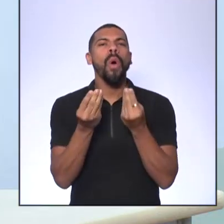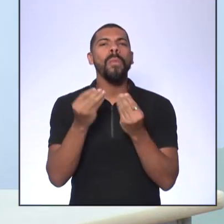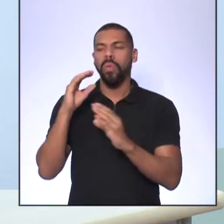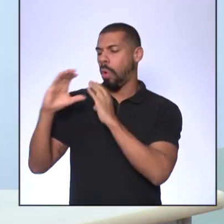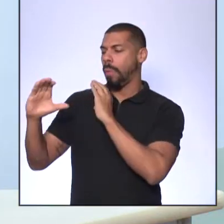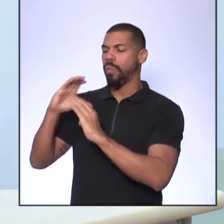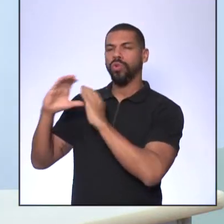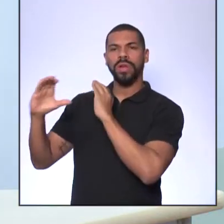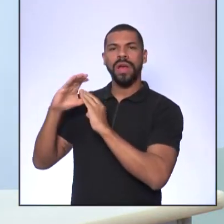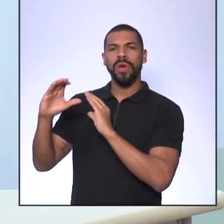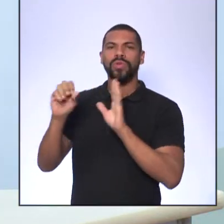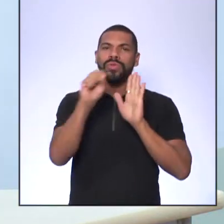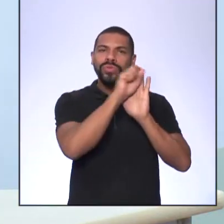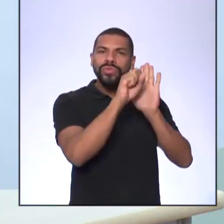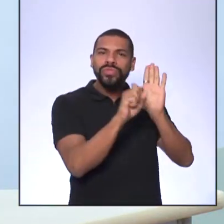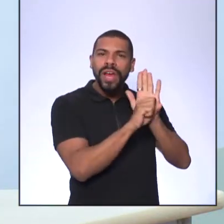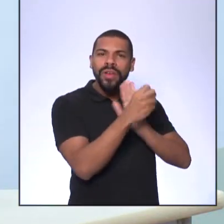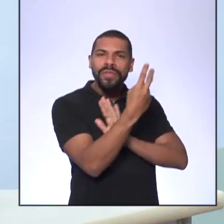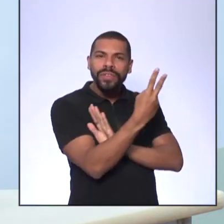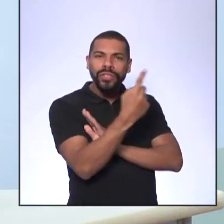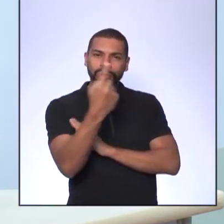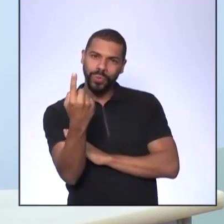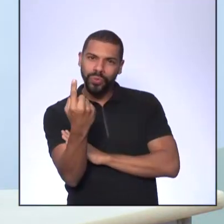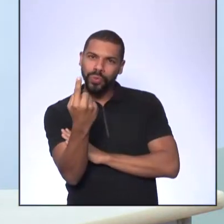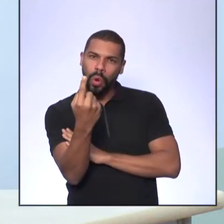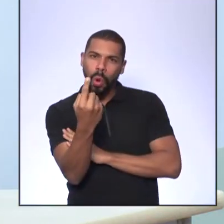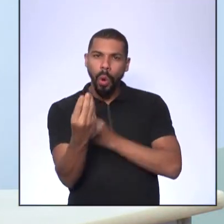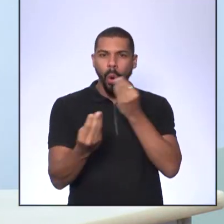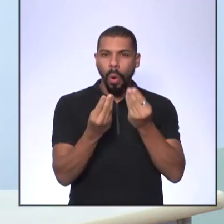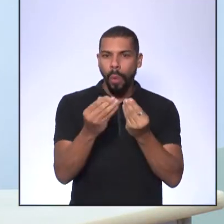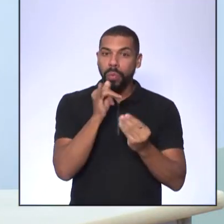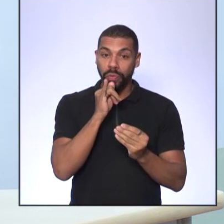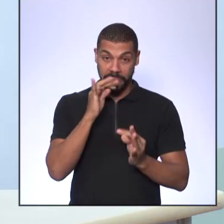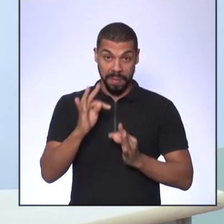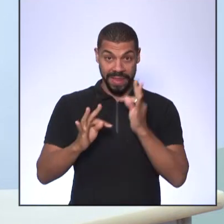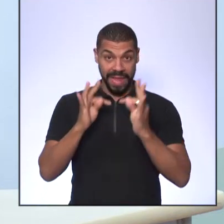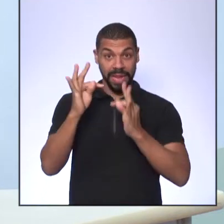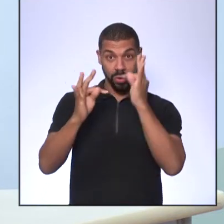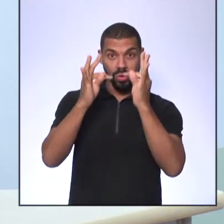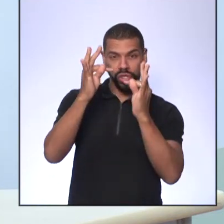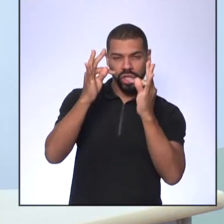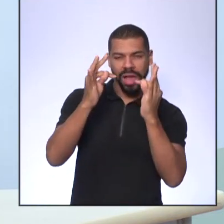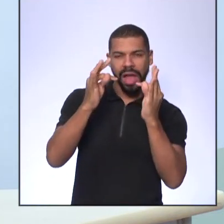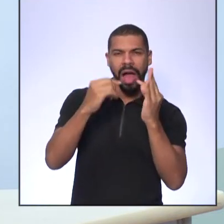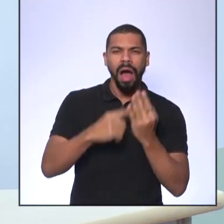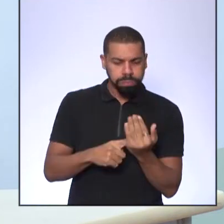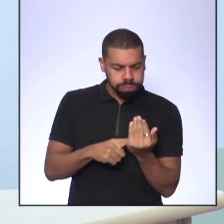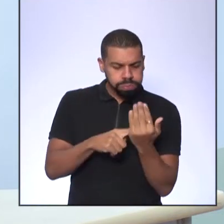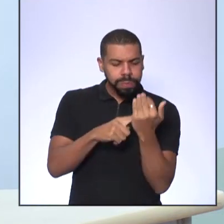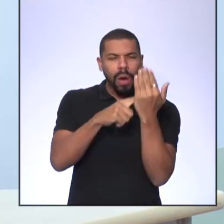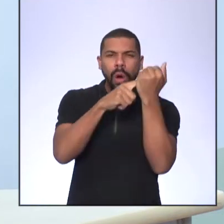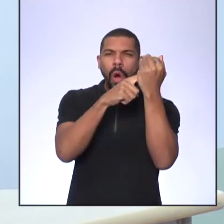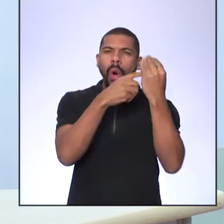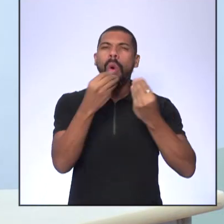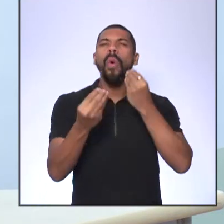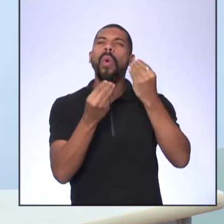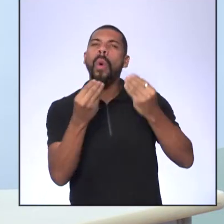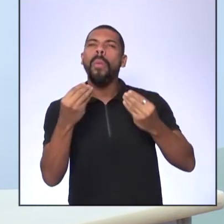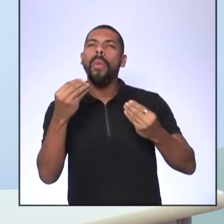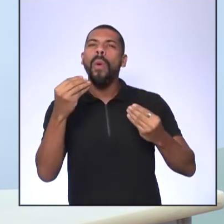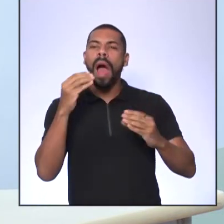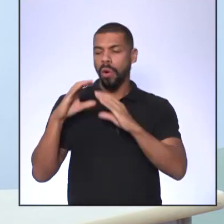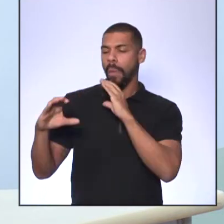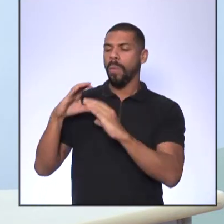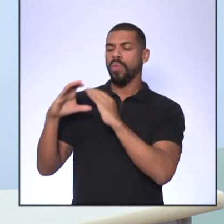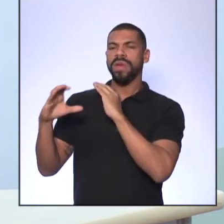comunica agora no século XXI, né? Então, graças ao desenvolvimento da tecnologia, a gente foi mudando a forma como a gente se comunica, as ferramentas